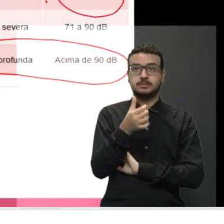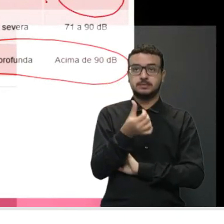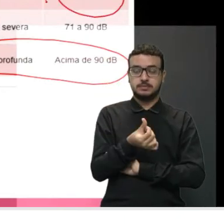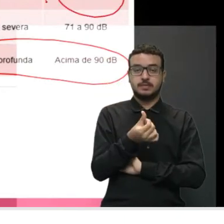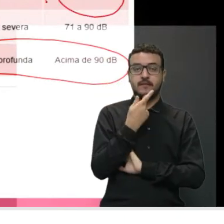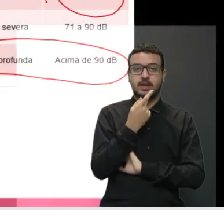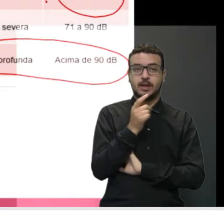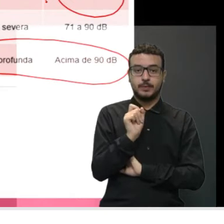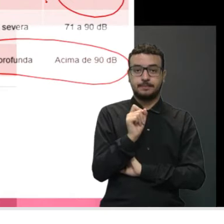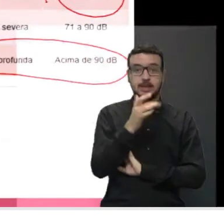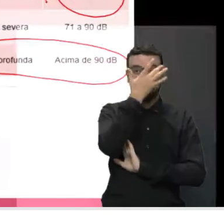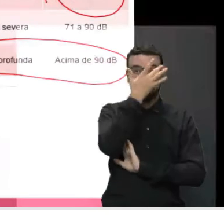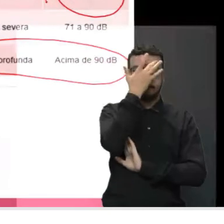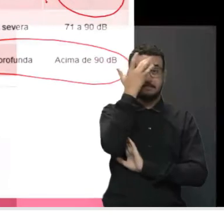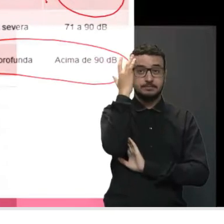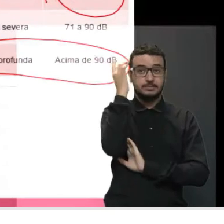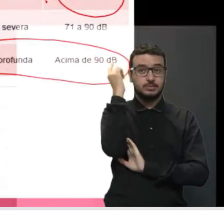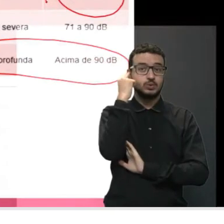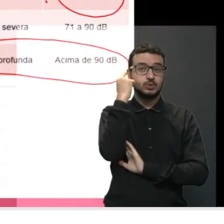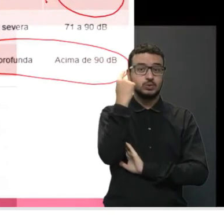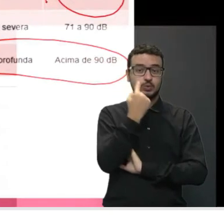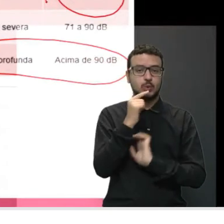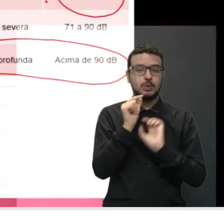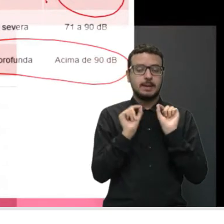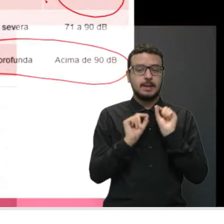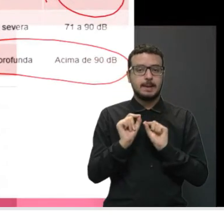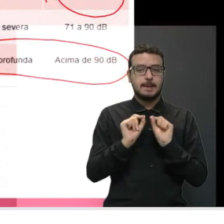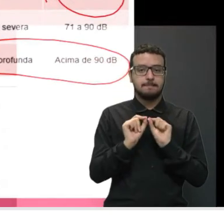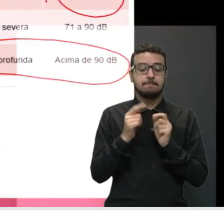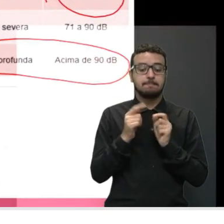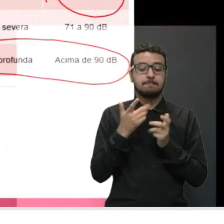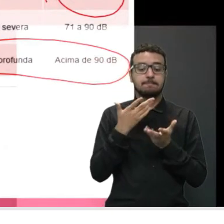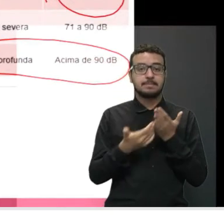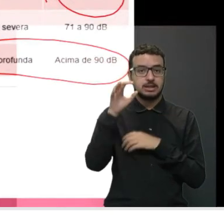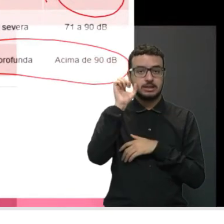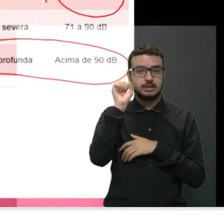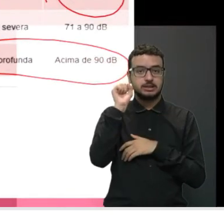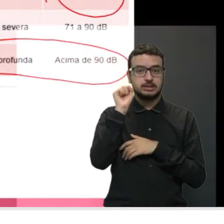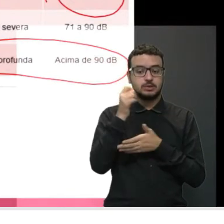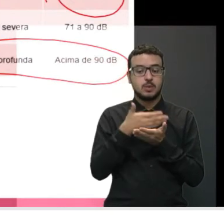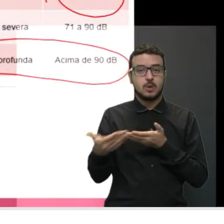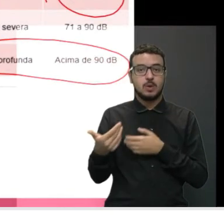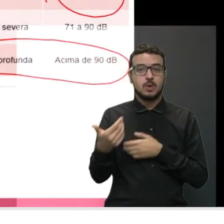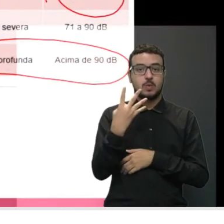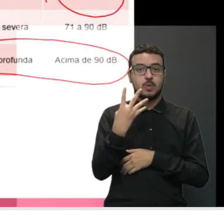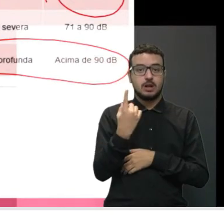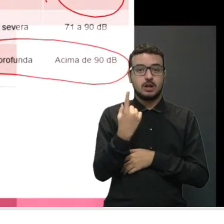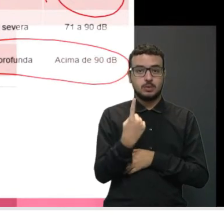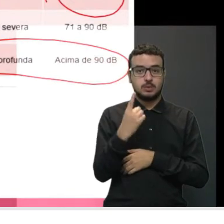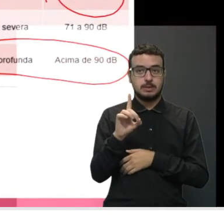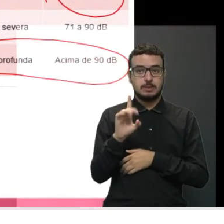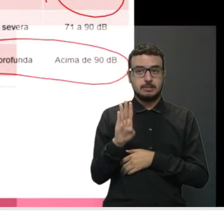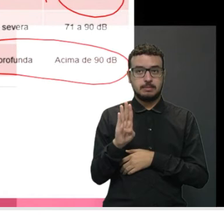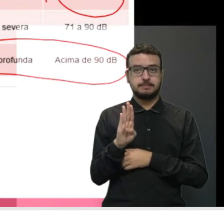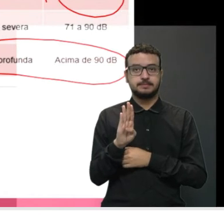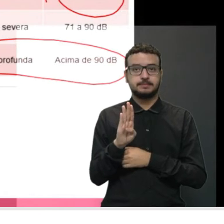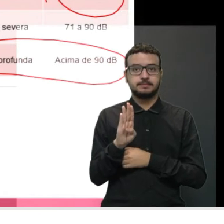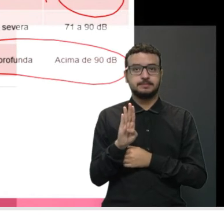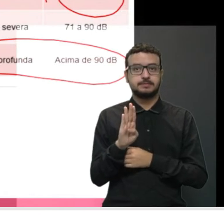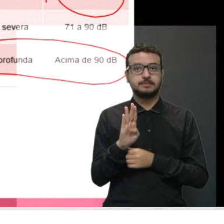tem a perda auditiva a partir de 41 decibéis, tá? O decreto é um decreto específico que